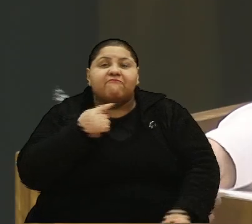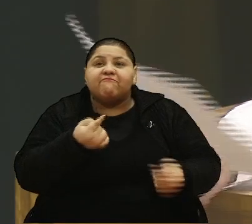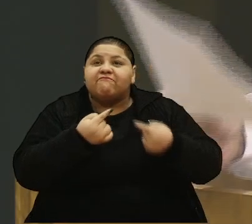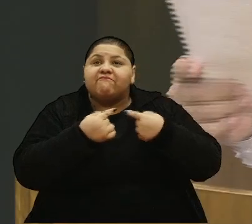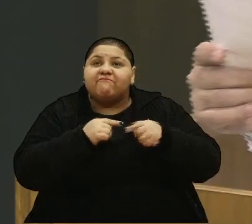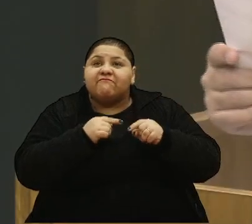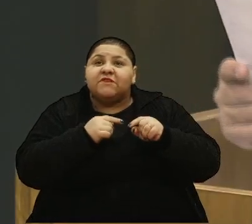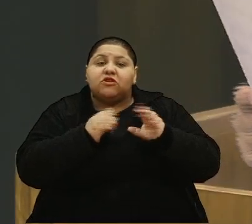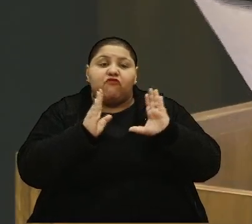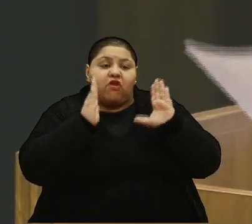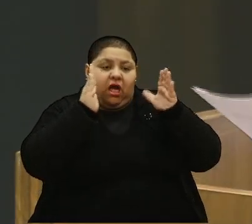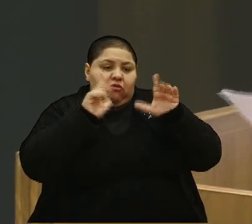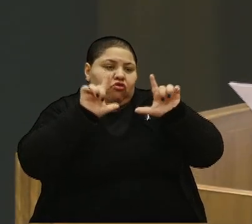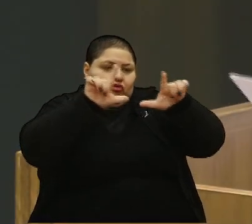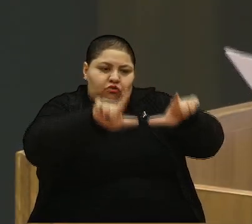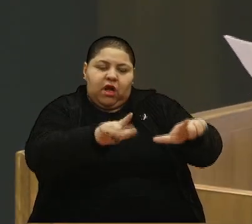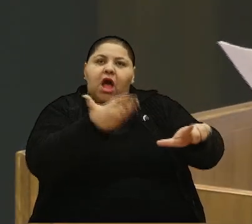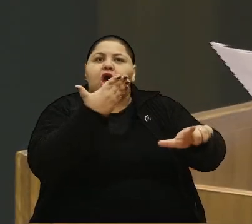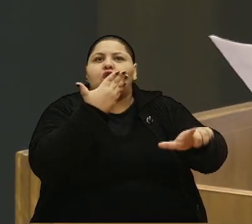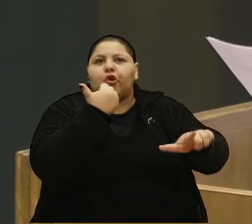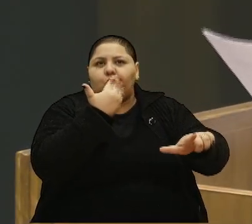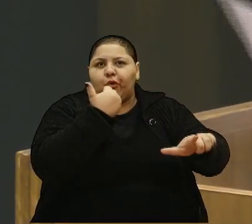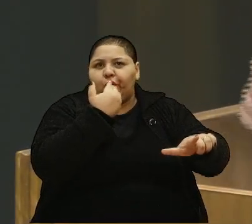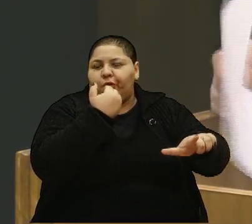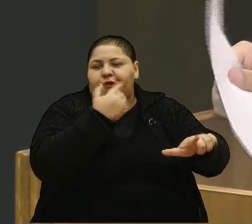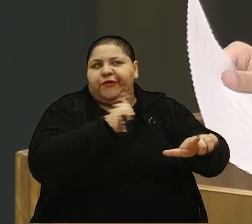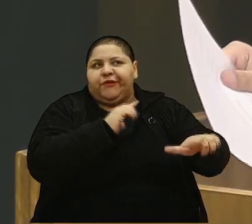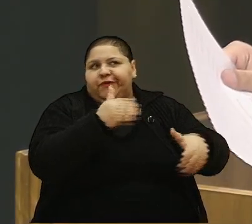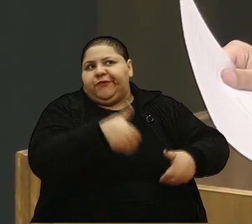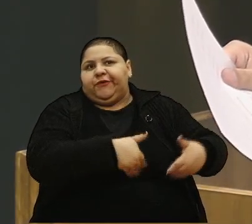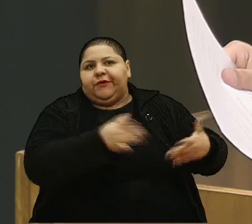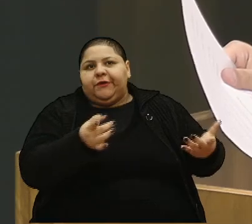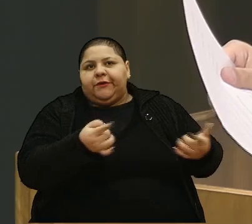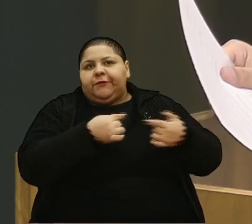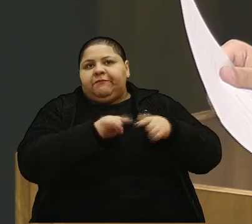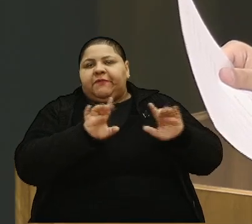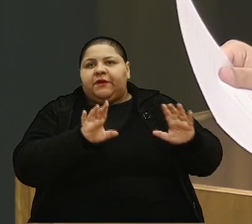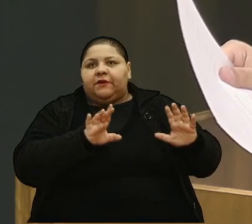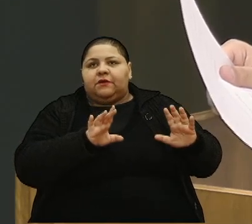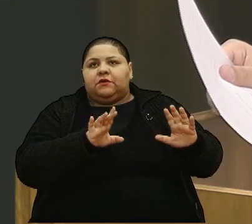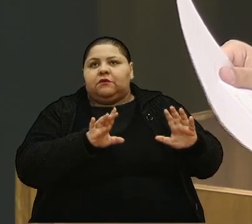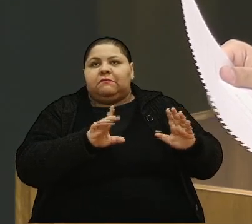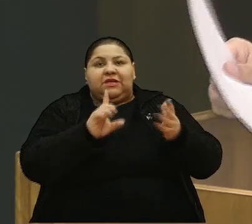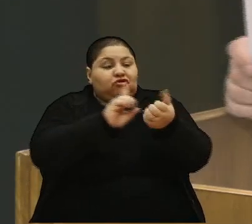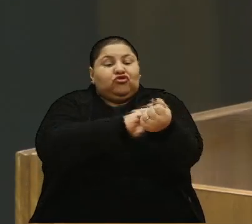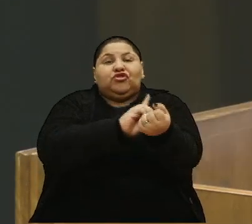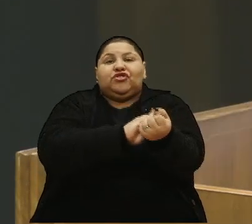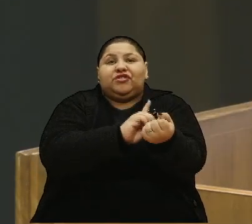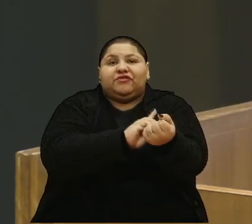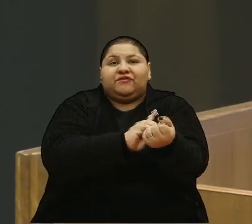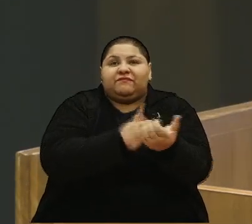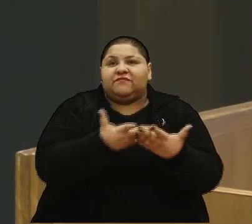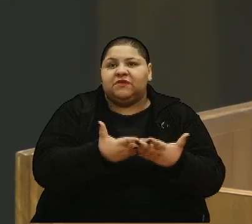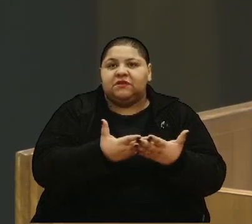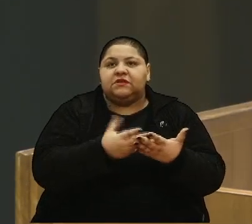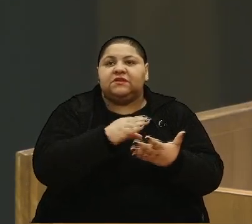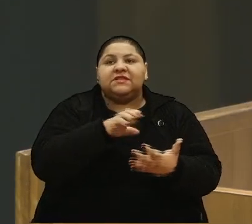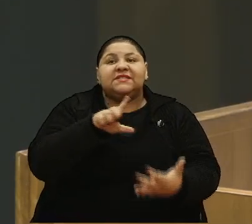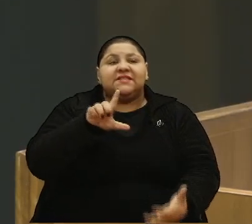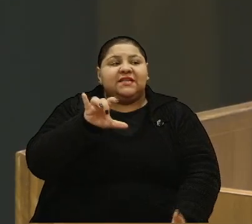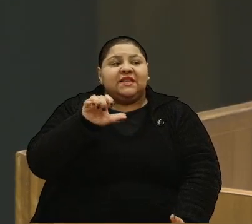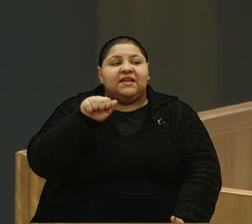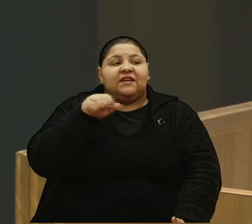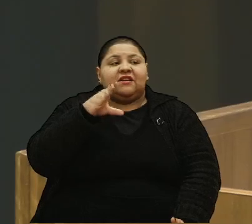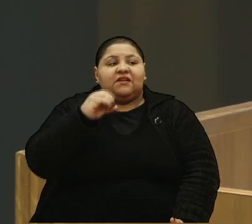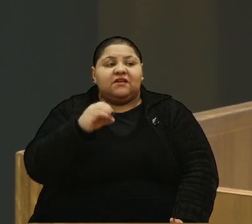lá no Baitacão e eu tenho muita fome, mas eu sou diabético e sou celíaco. Mas lá na